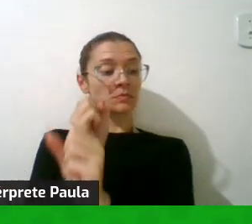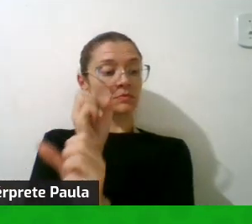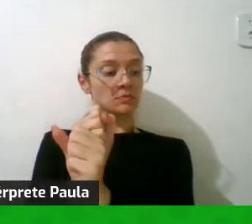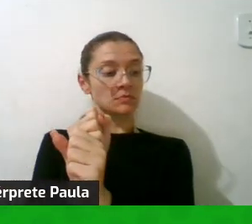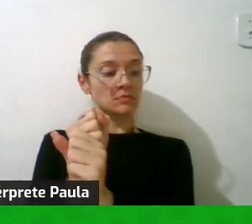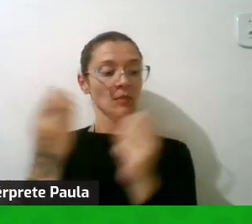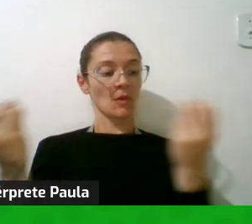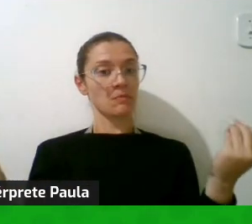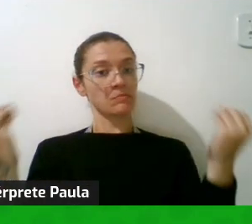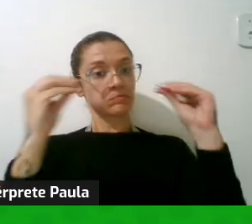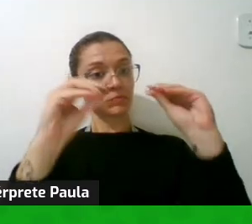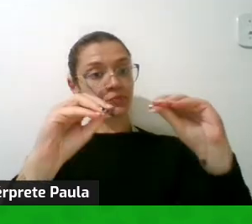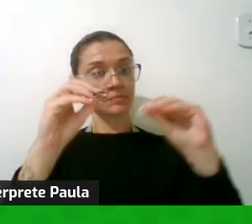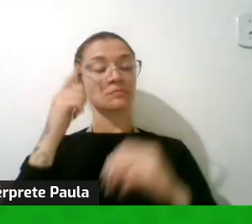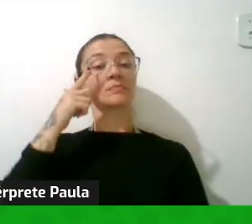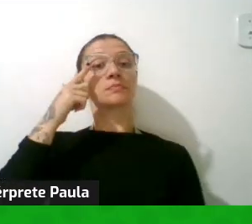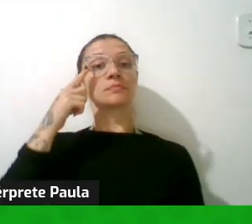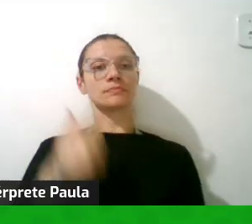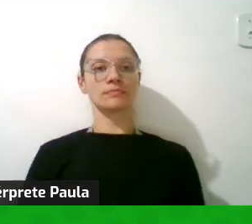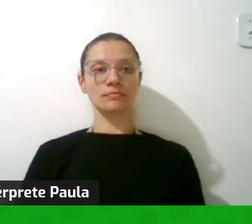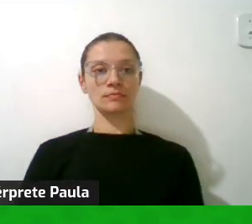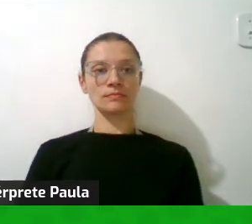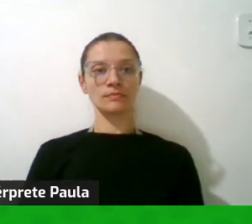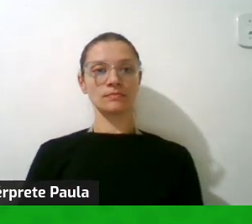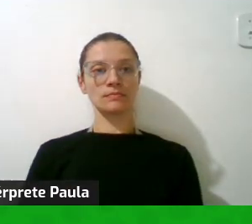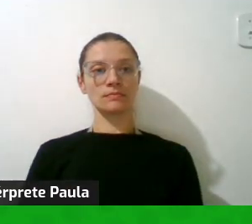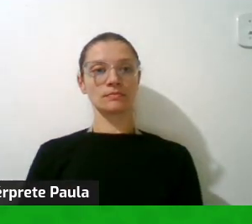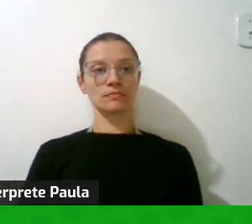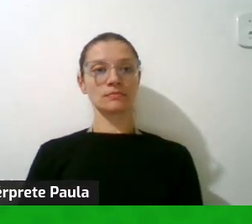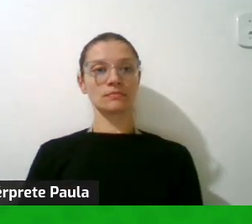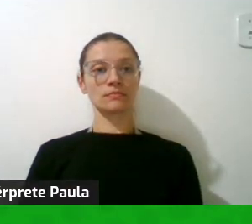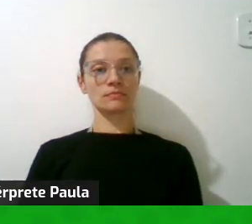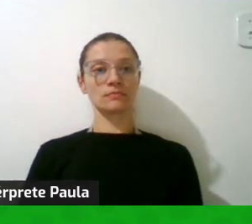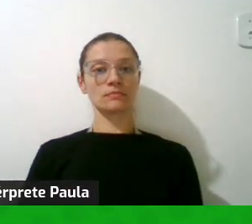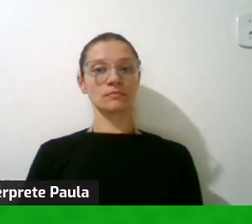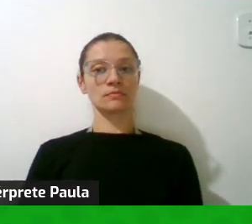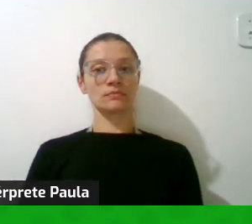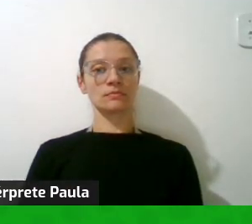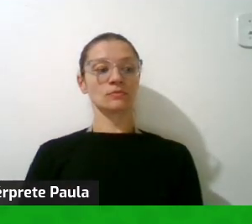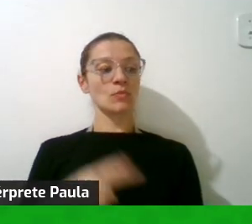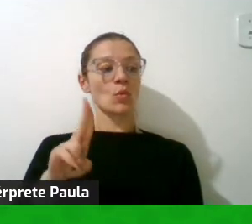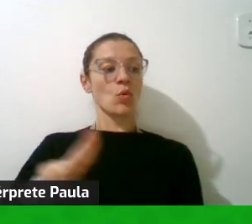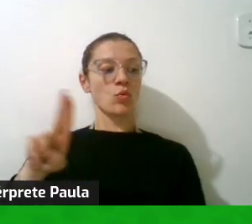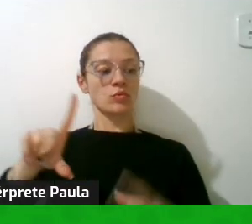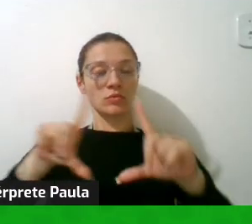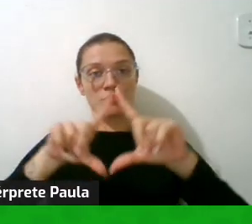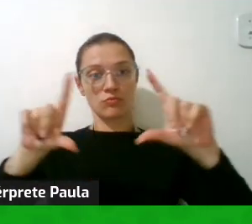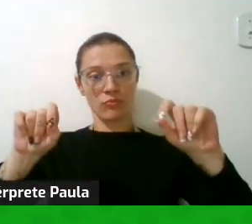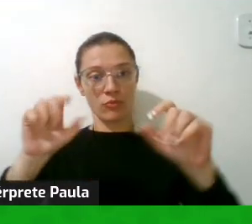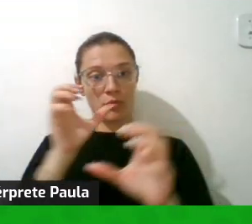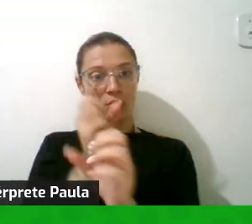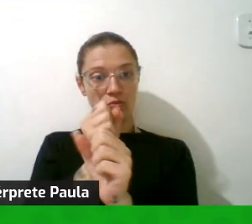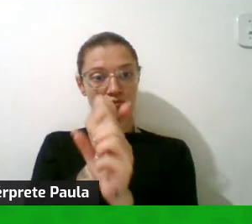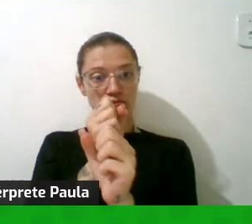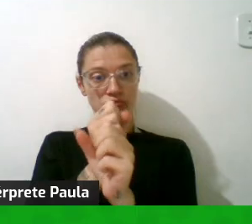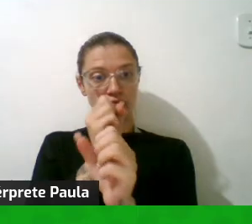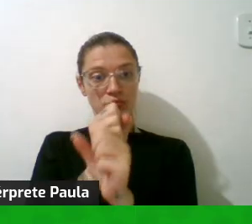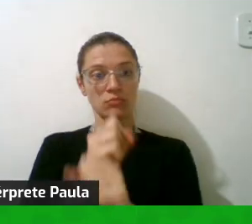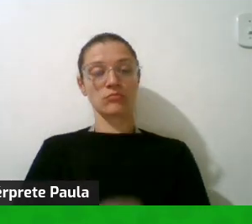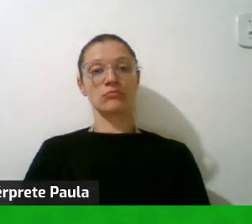planilha. E aqui a gente vai usar a nossa formulazinha da soma. Então igual